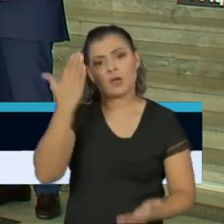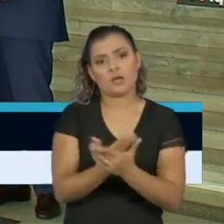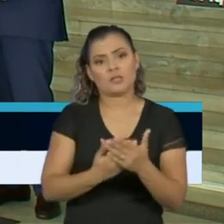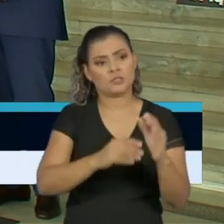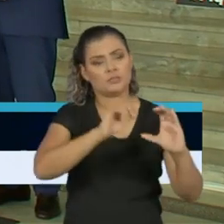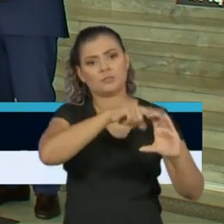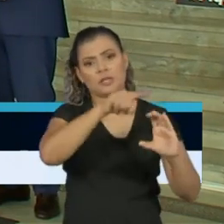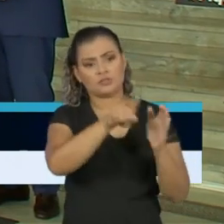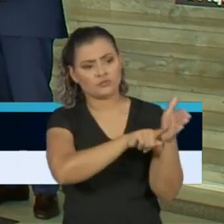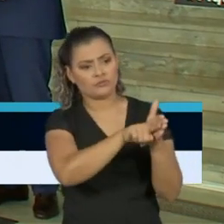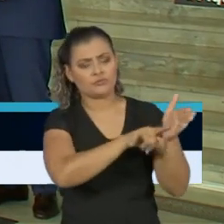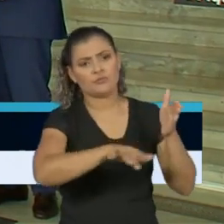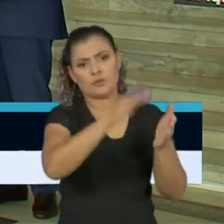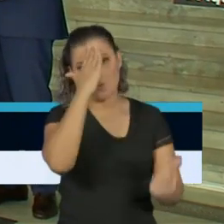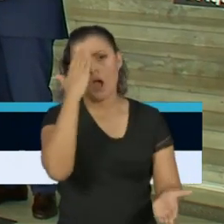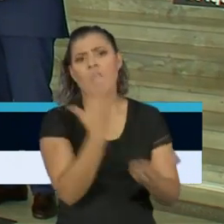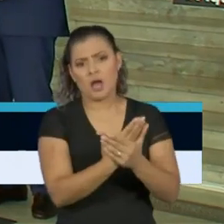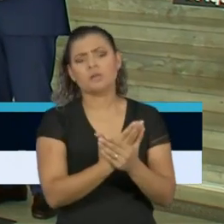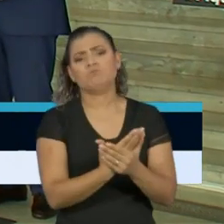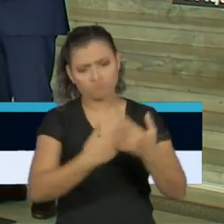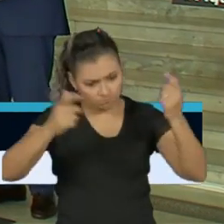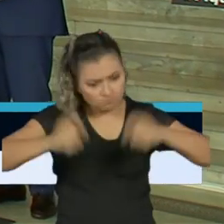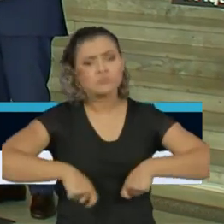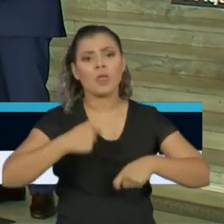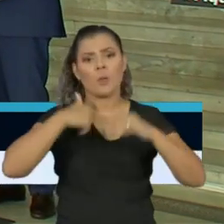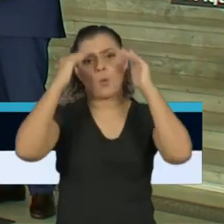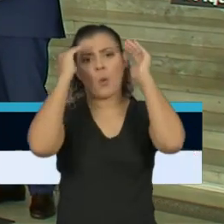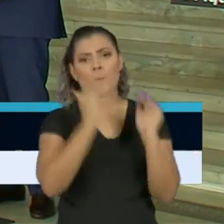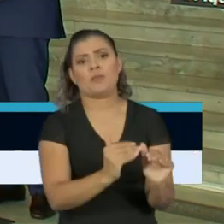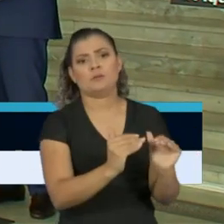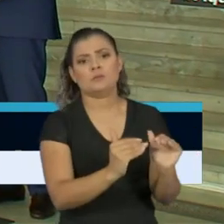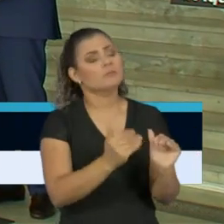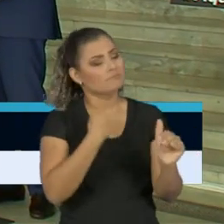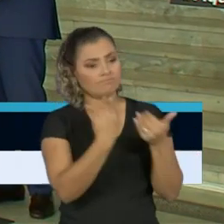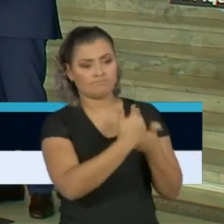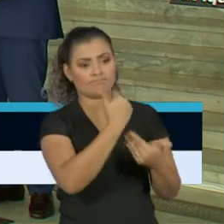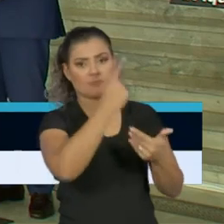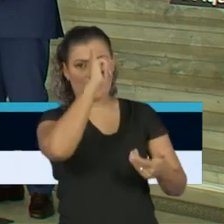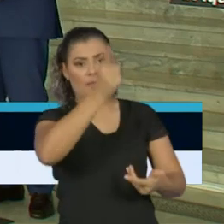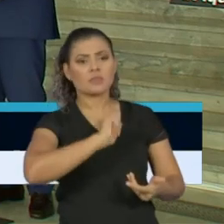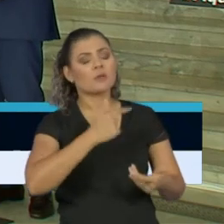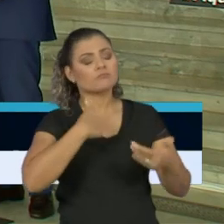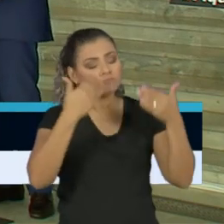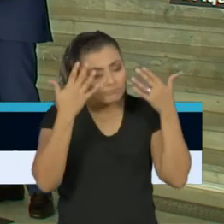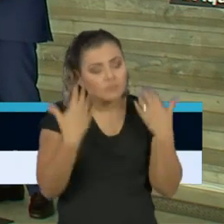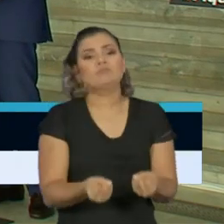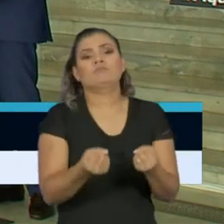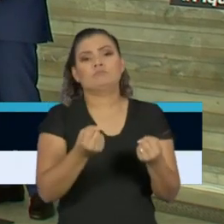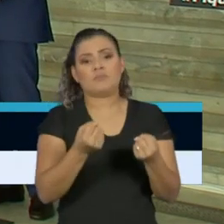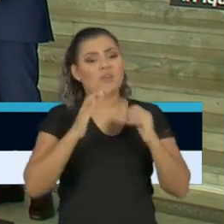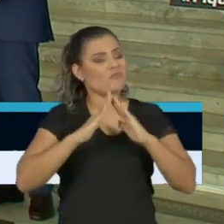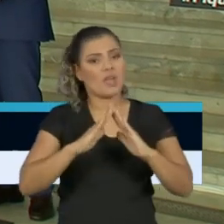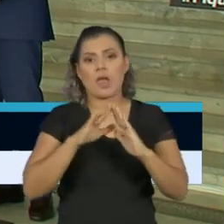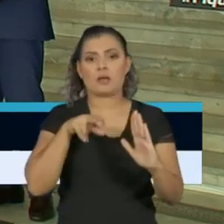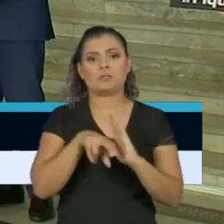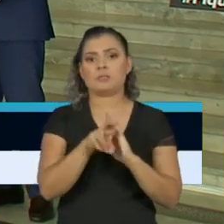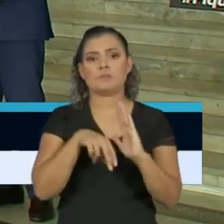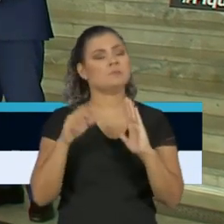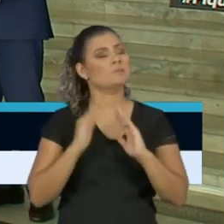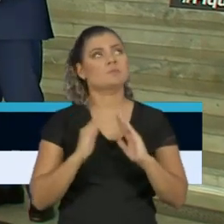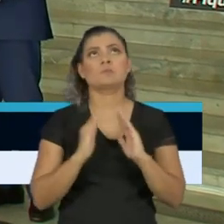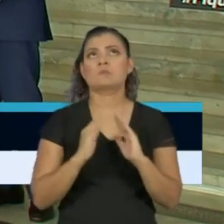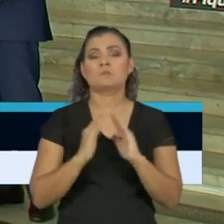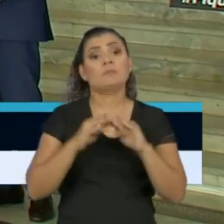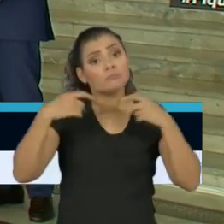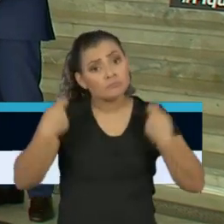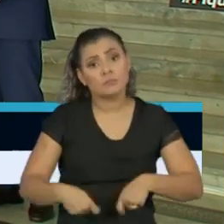ciência, faço ciência, eu obedeci aquilo que me foi mandado. eu não saí da minha casa. E é assim que